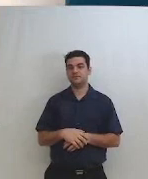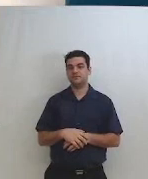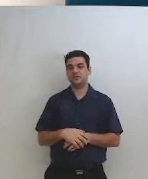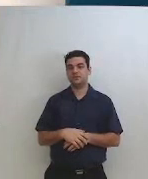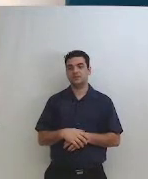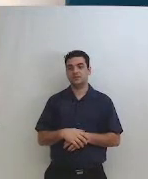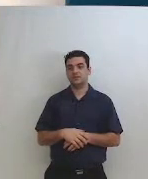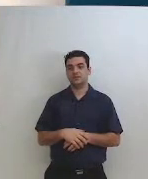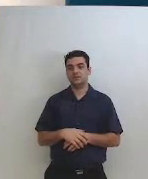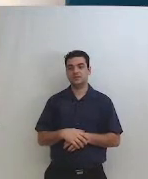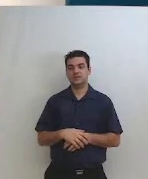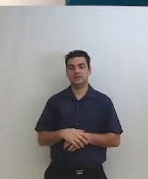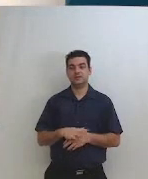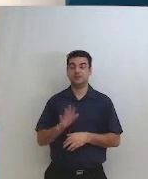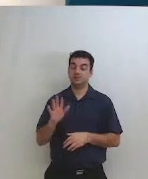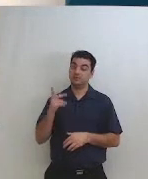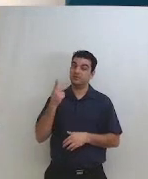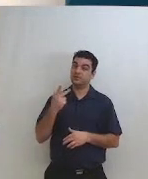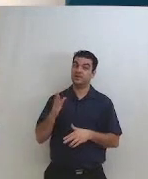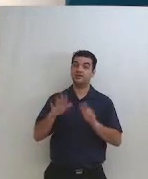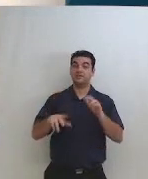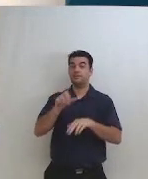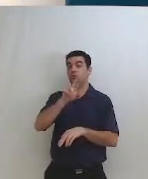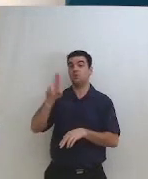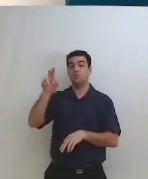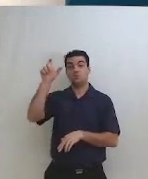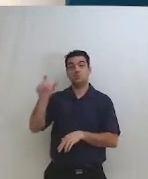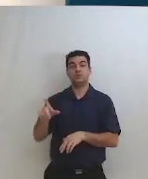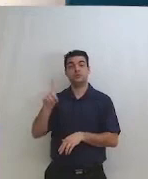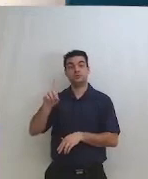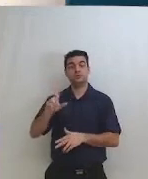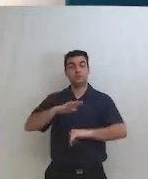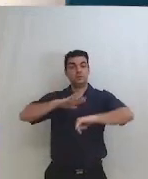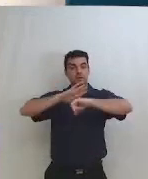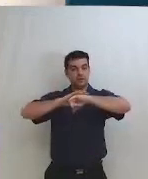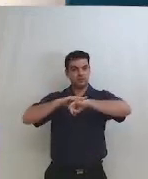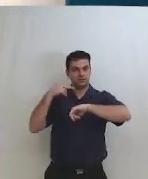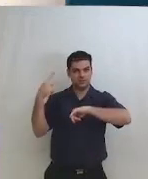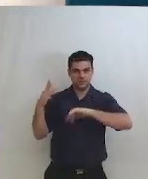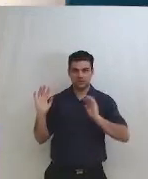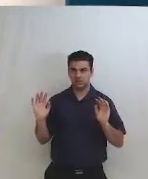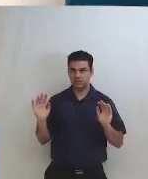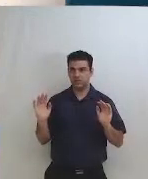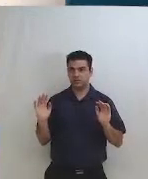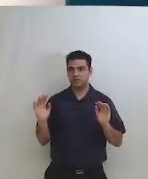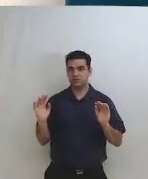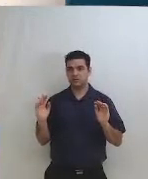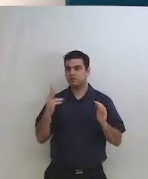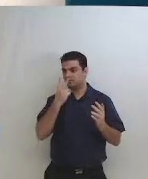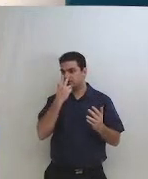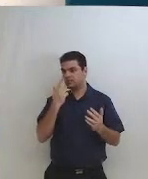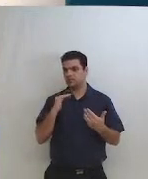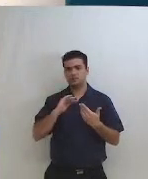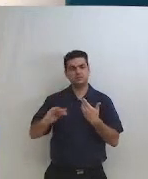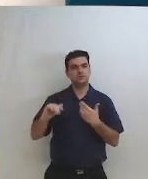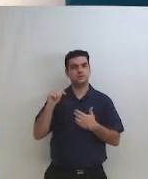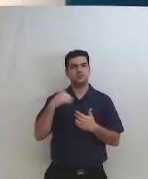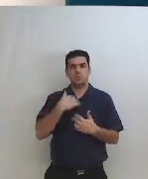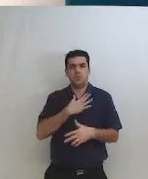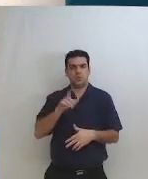Por se falar do nome da pessoa, o direito penal do autor é reprovado pelo nosso ordenamento jurídico.